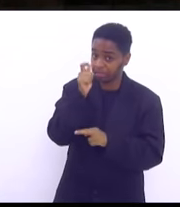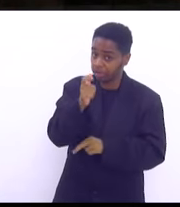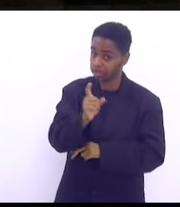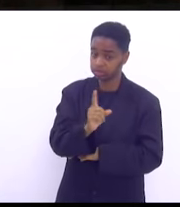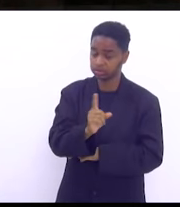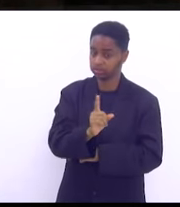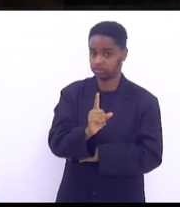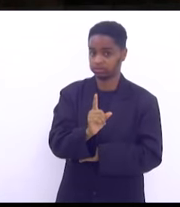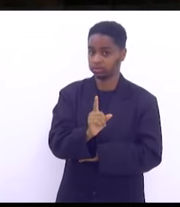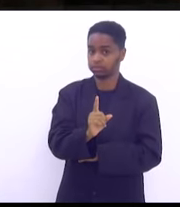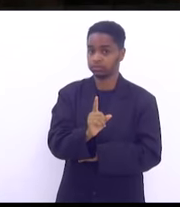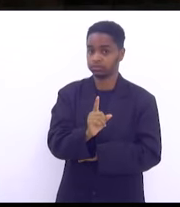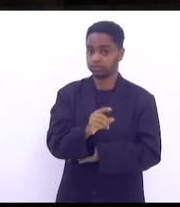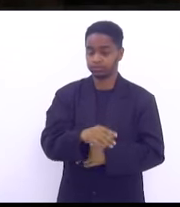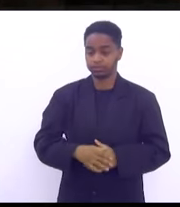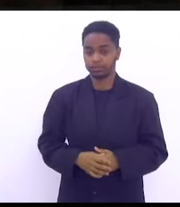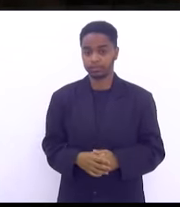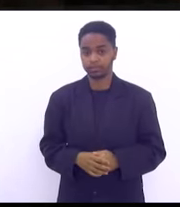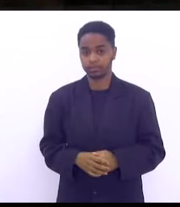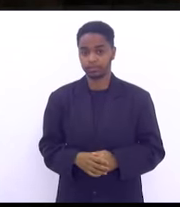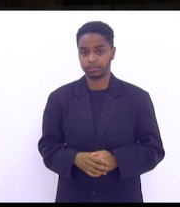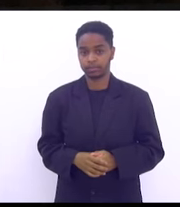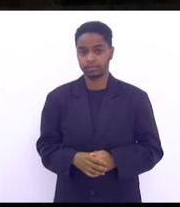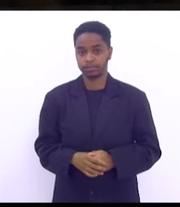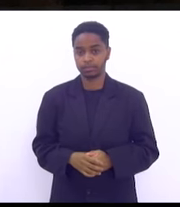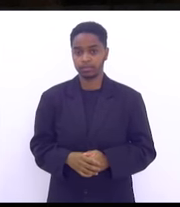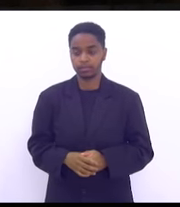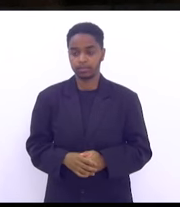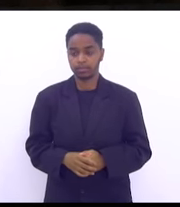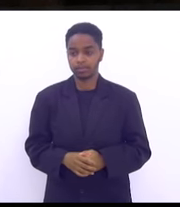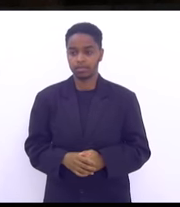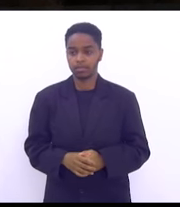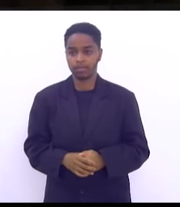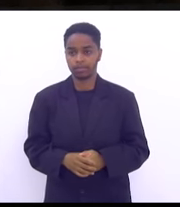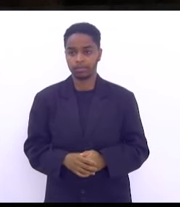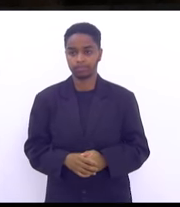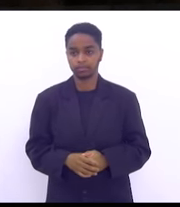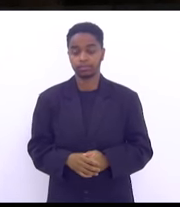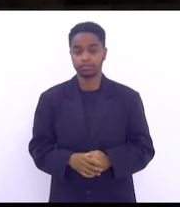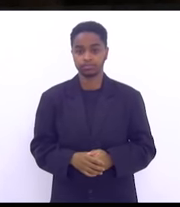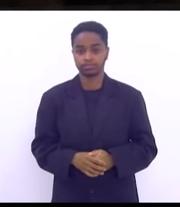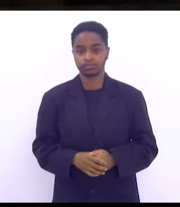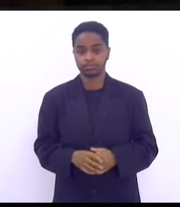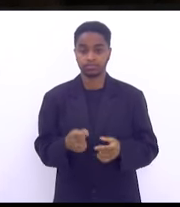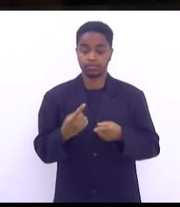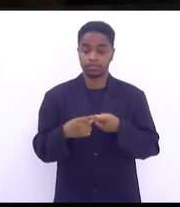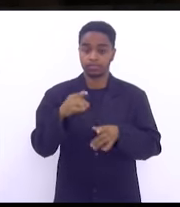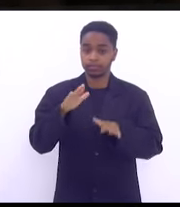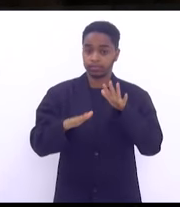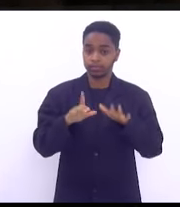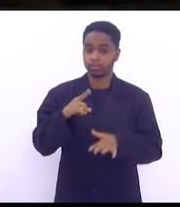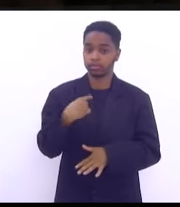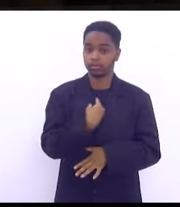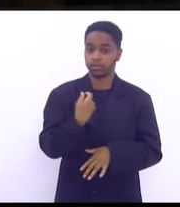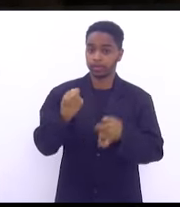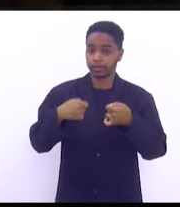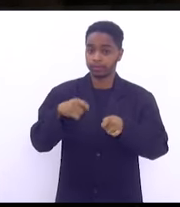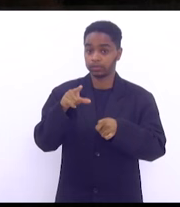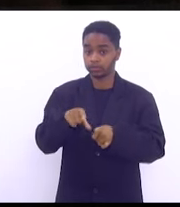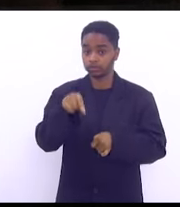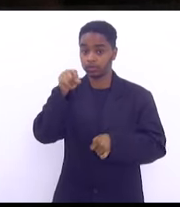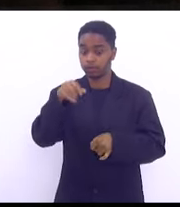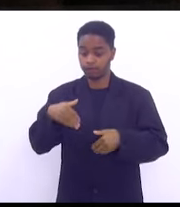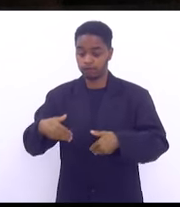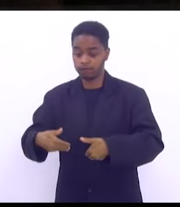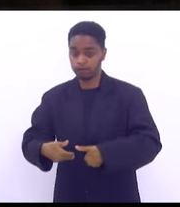interessante. Mas, muitas vezes, a gente tem que escolher entre a